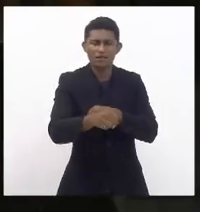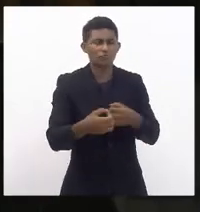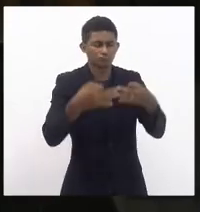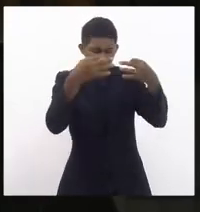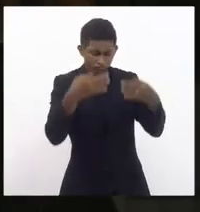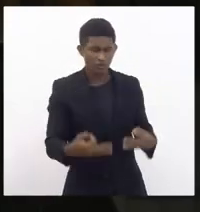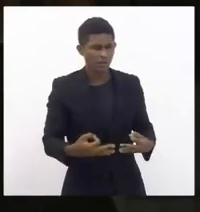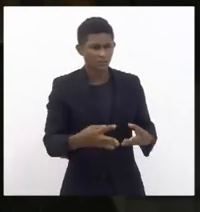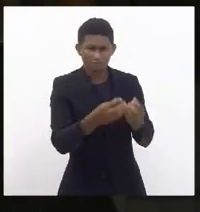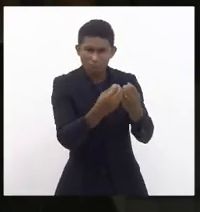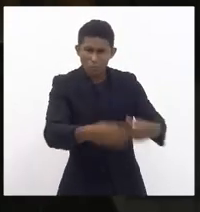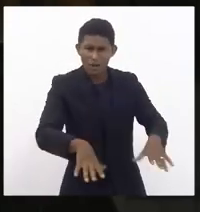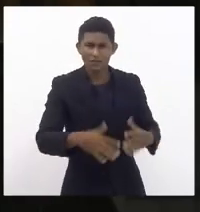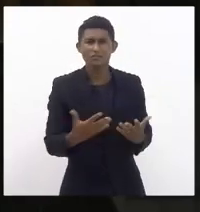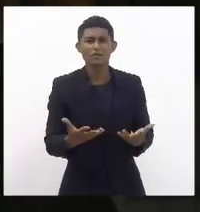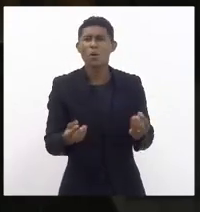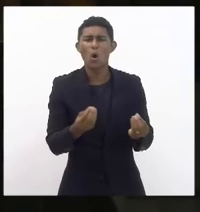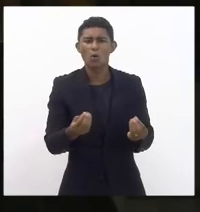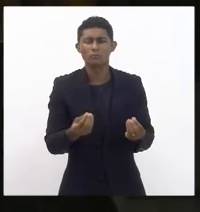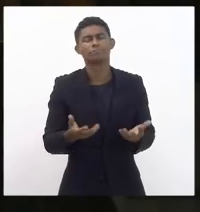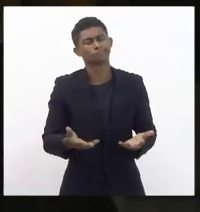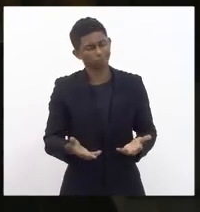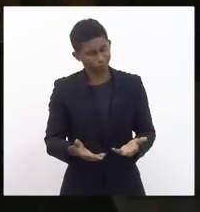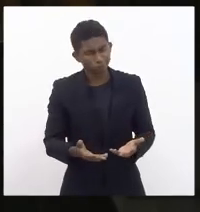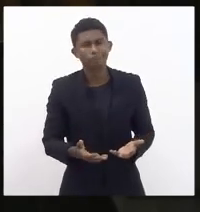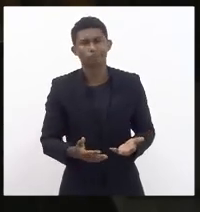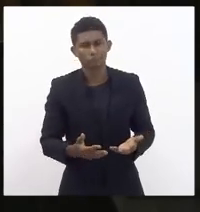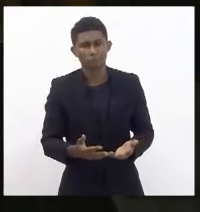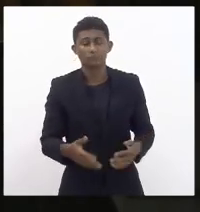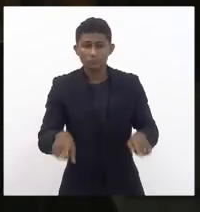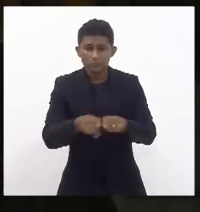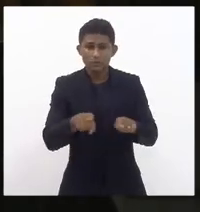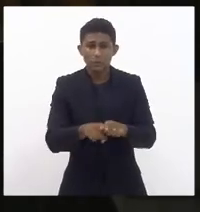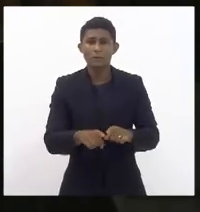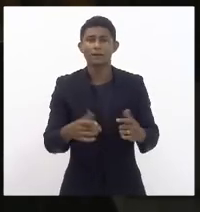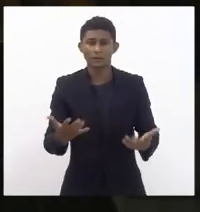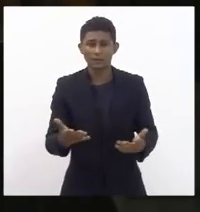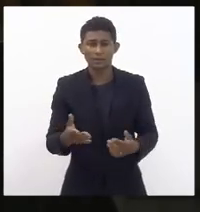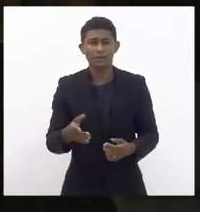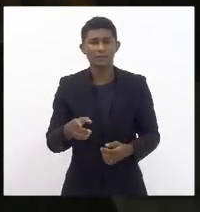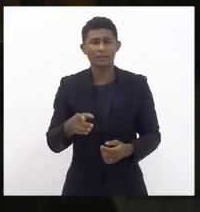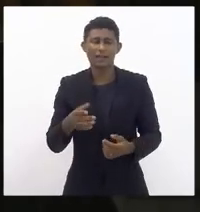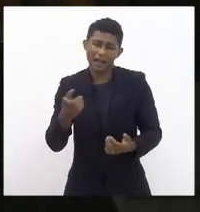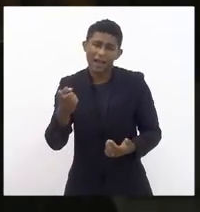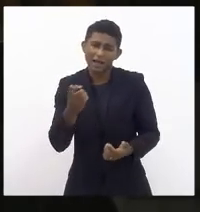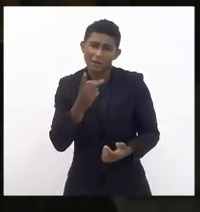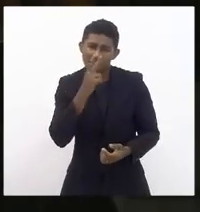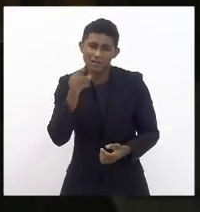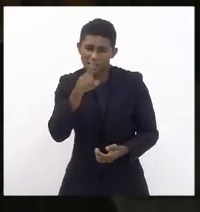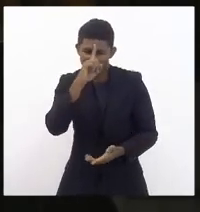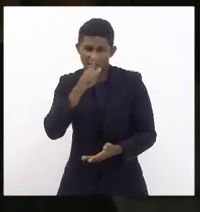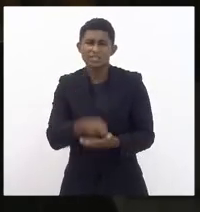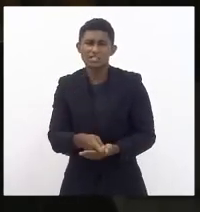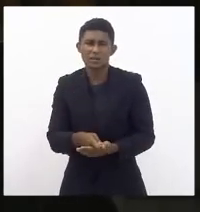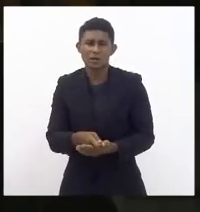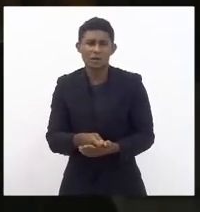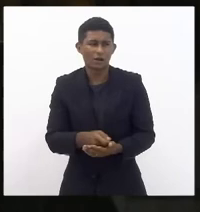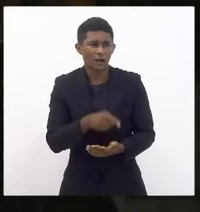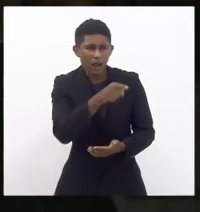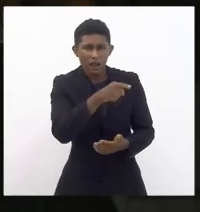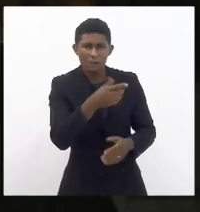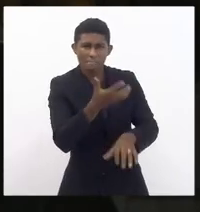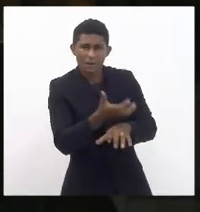para os nossos estudantes Sem falar que essa precarização não é uma precarização que se dá